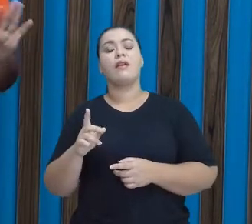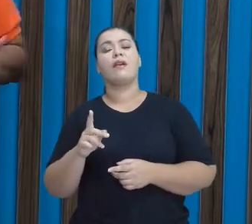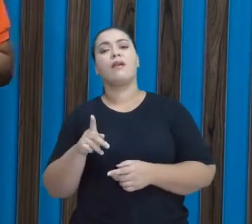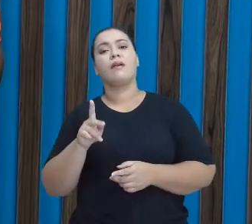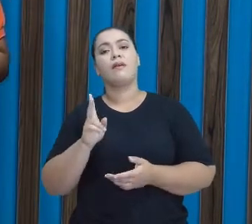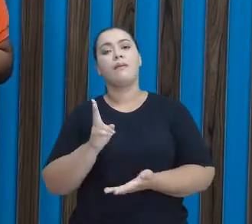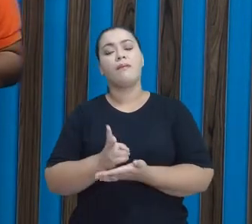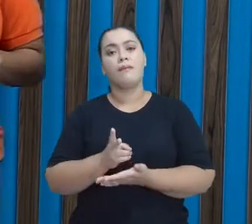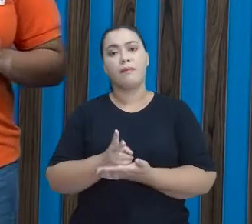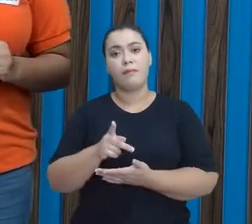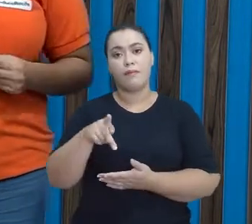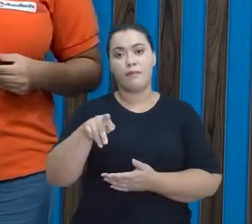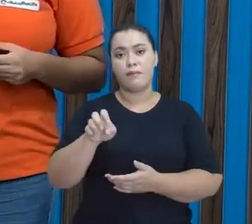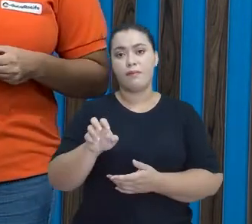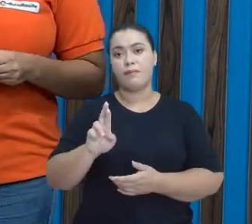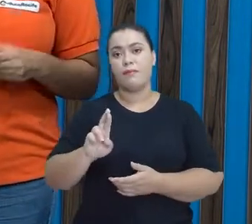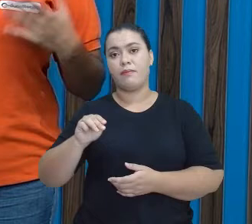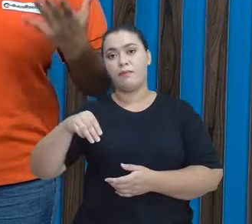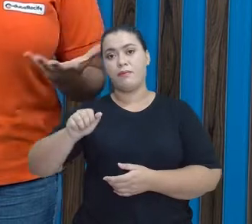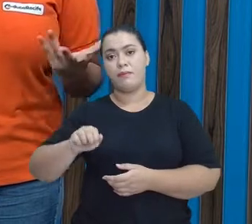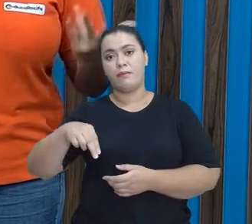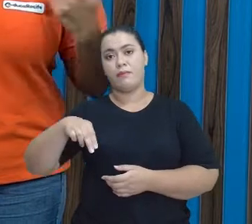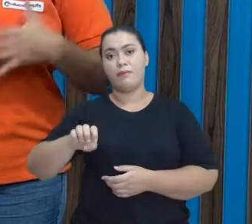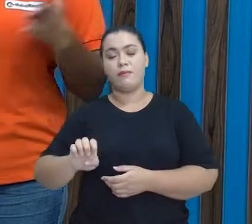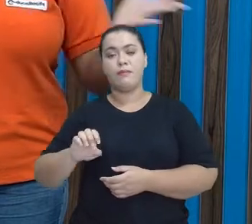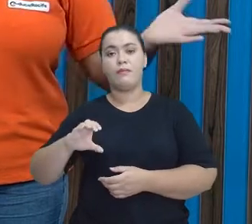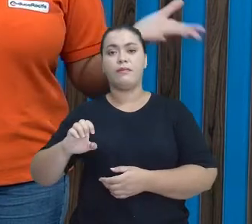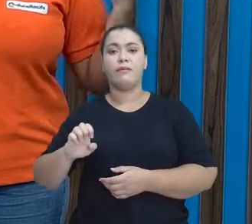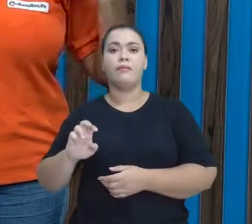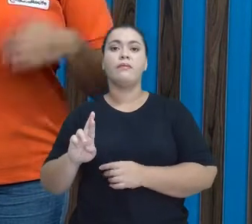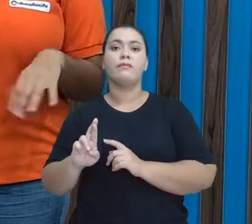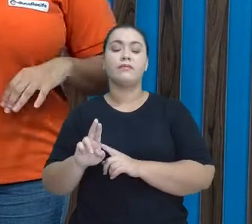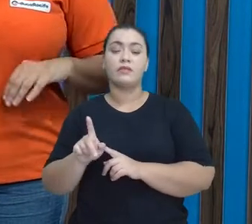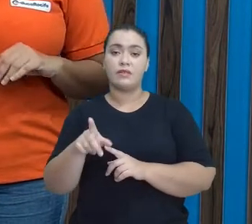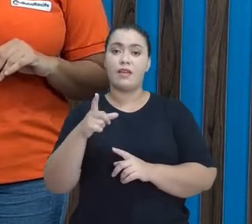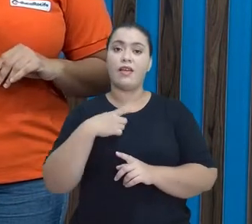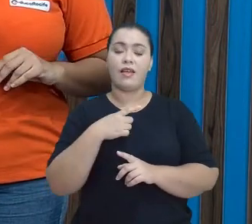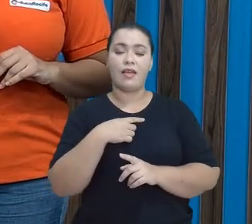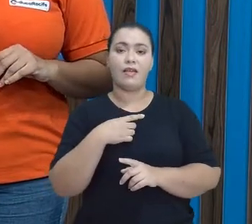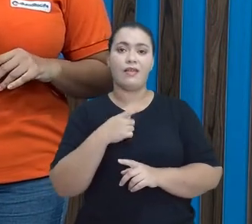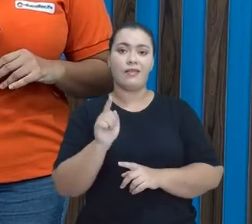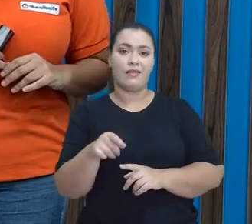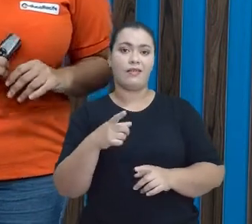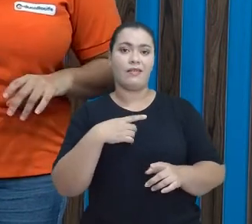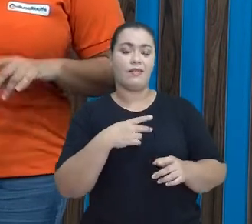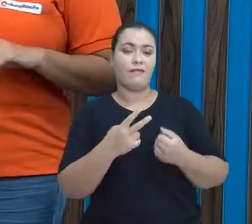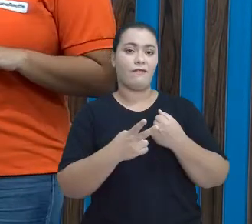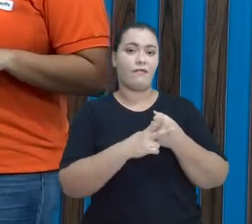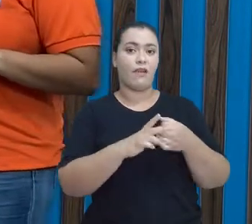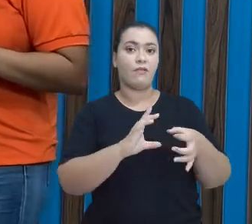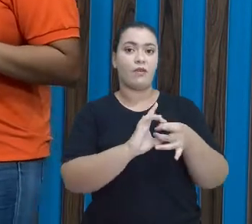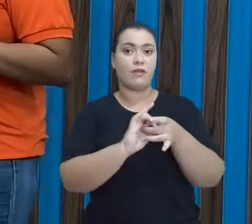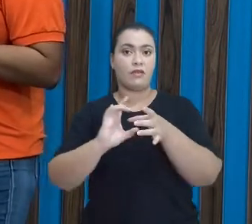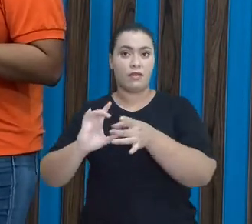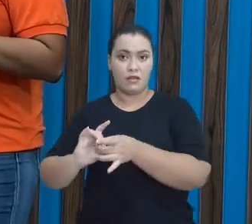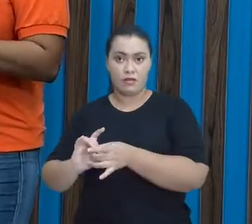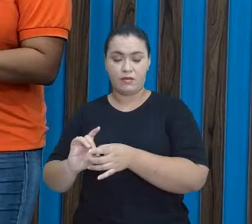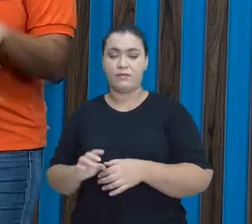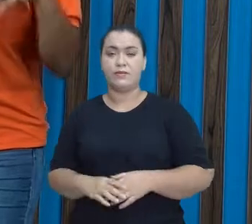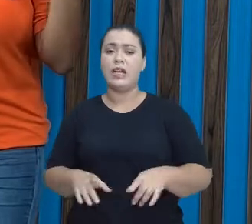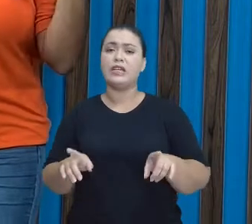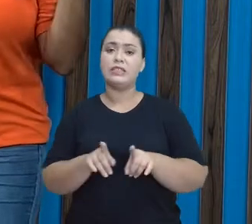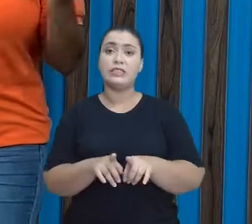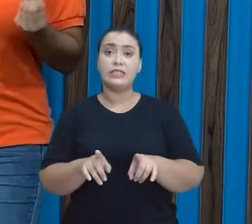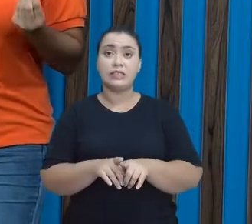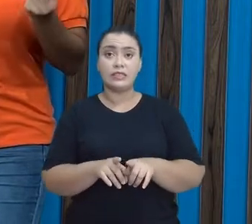é bastante representativo dessa classe de verbos de ligação, tá certo? E a gente tem também aquele